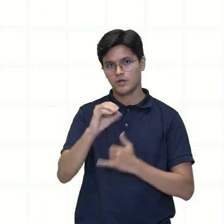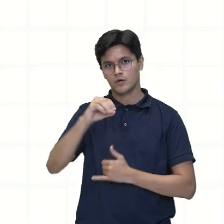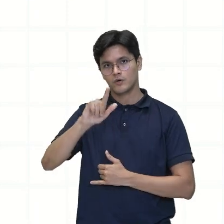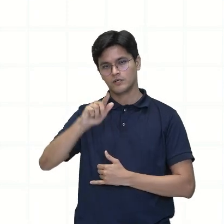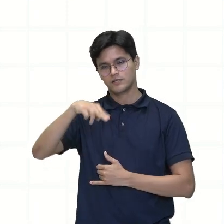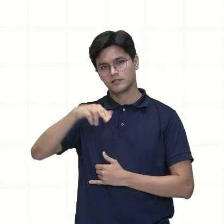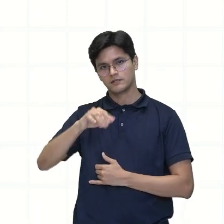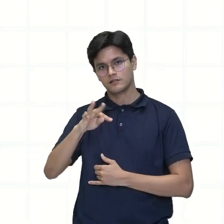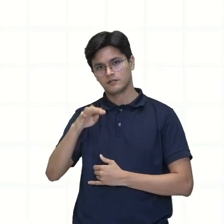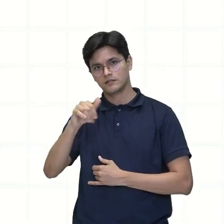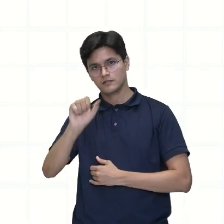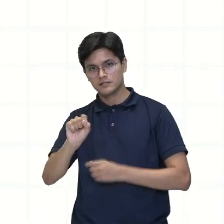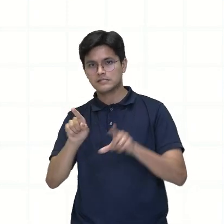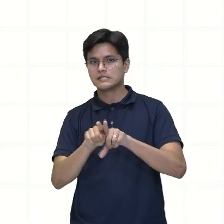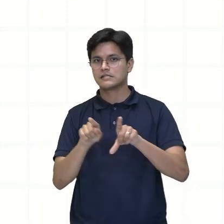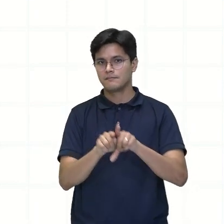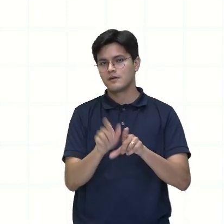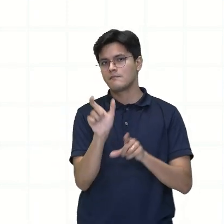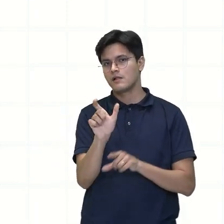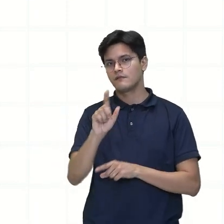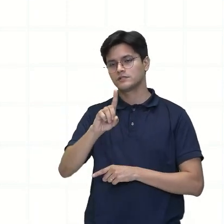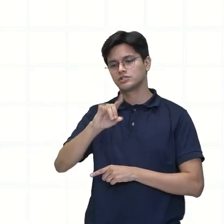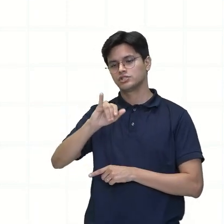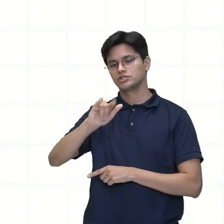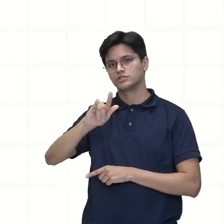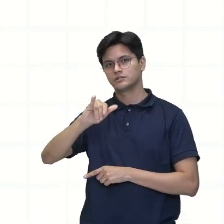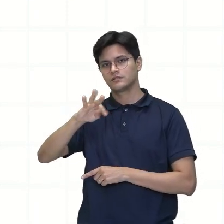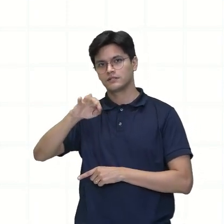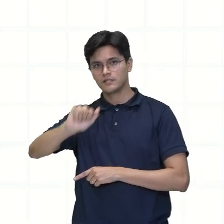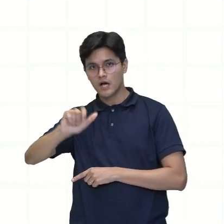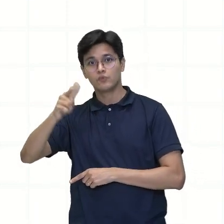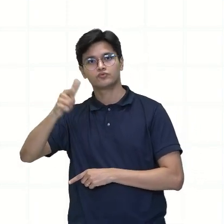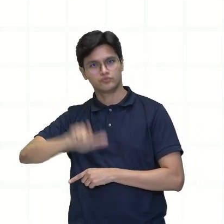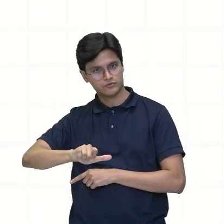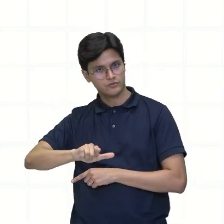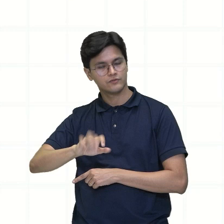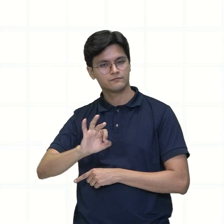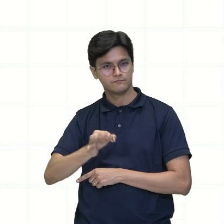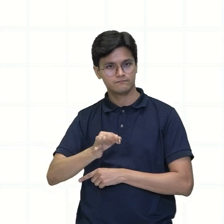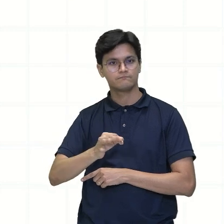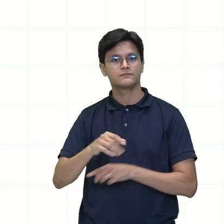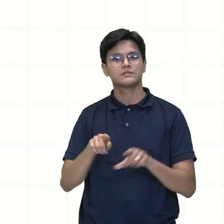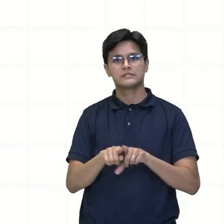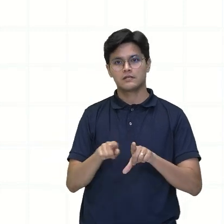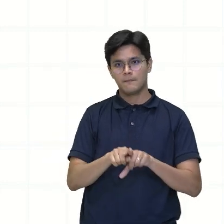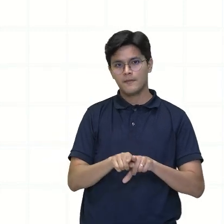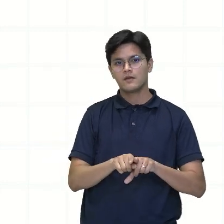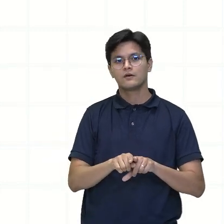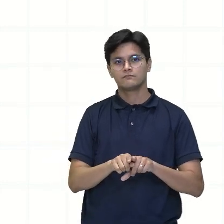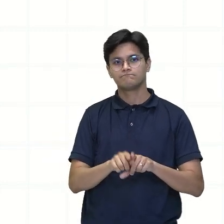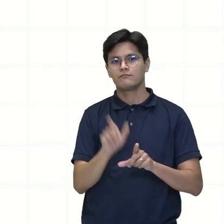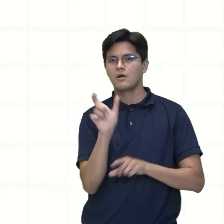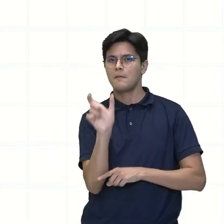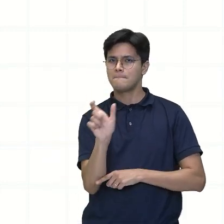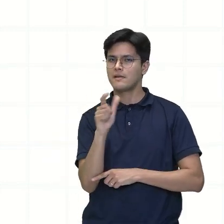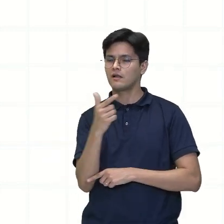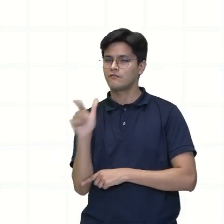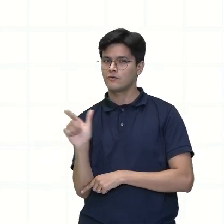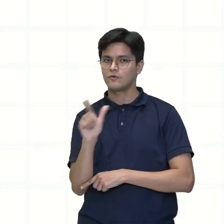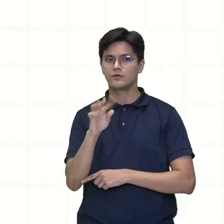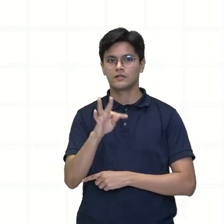digital, palavra cognata. Variety of technological. Eu vou marcar